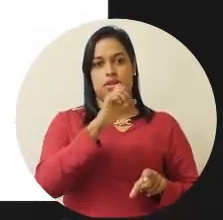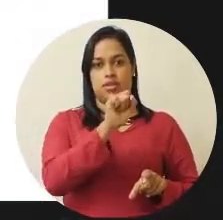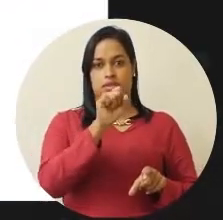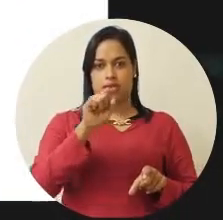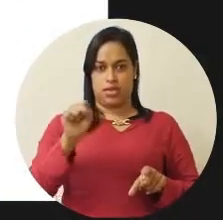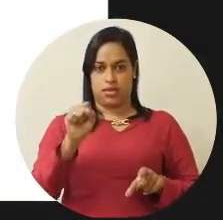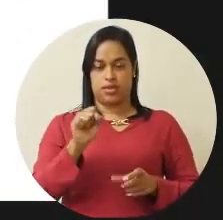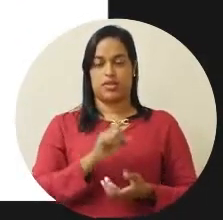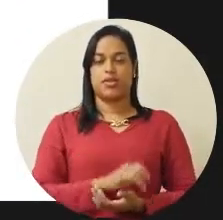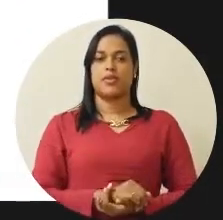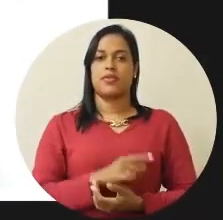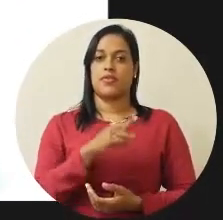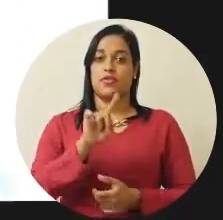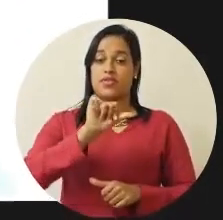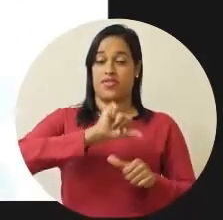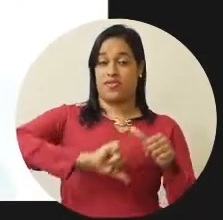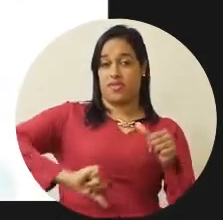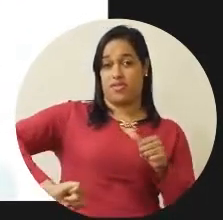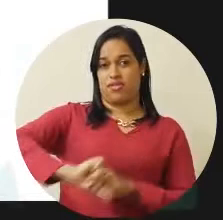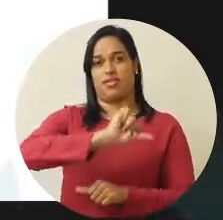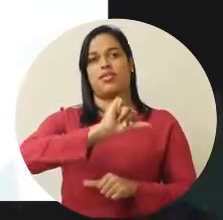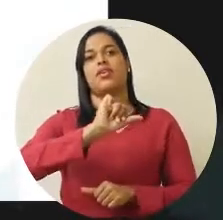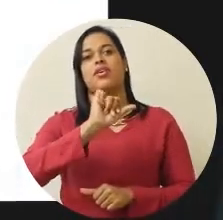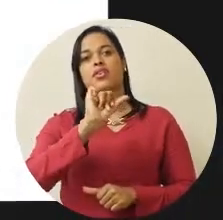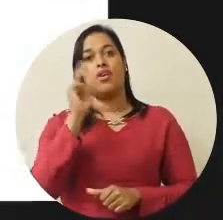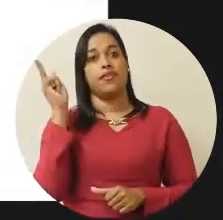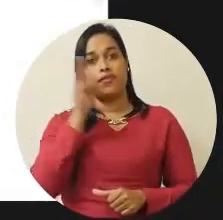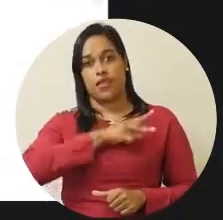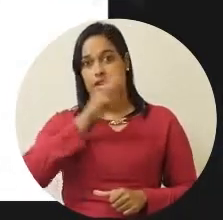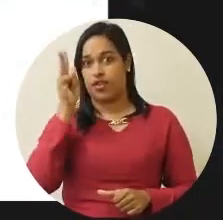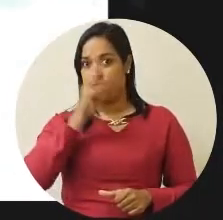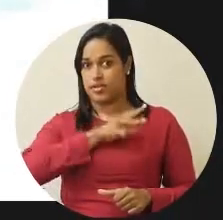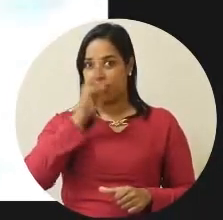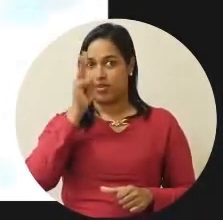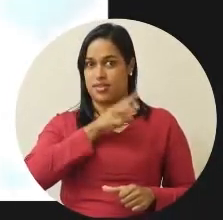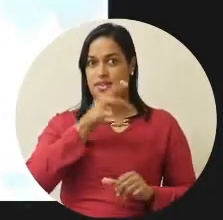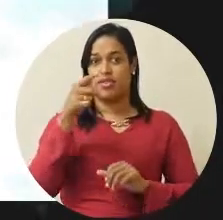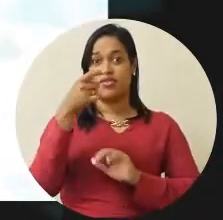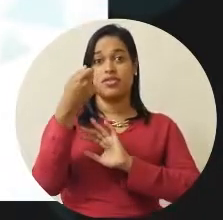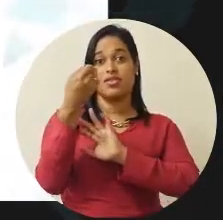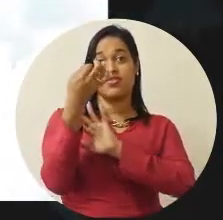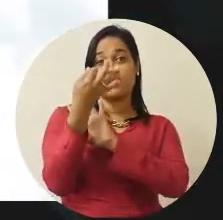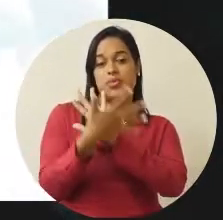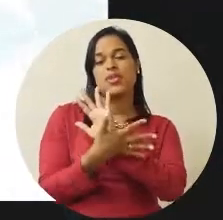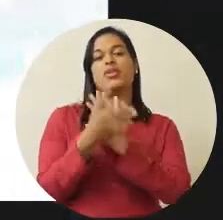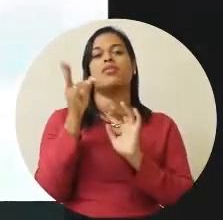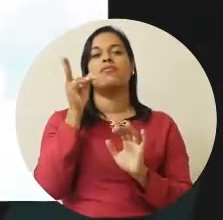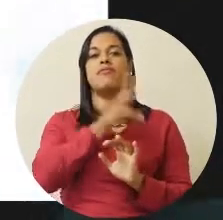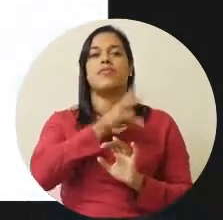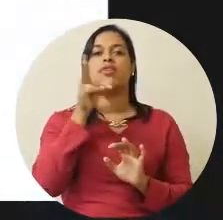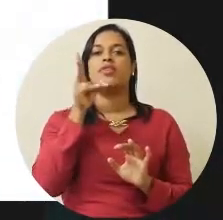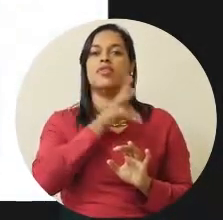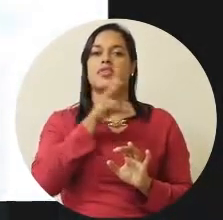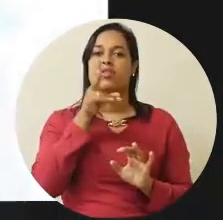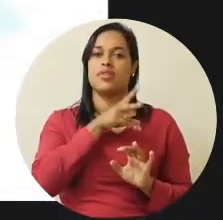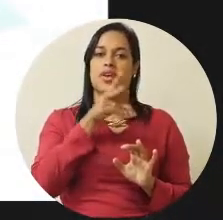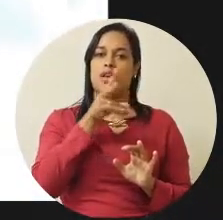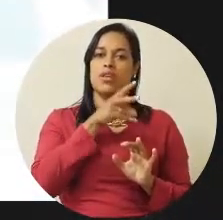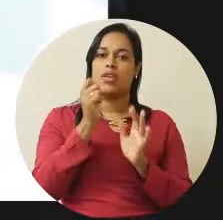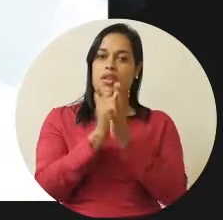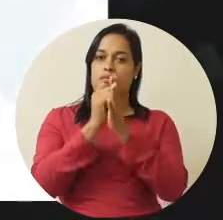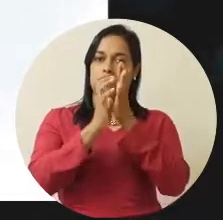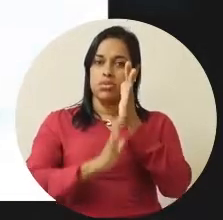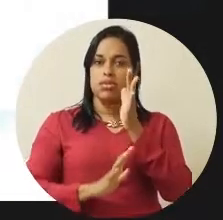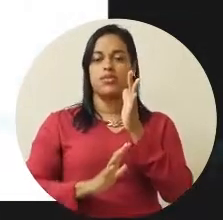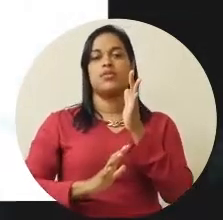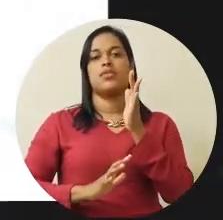CSS que você vai alterar. Velocidade, que você define uma velocidade de exibição, que ela